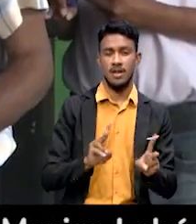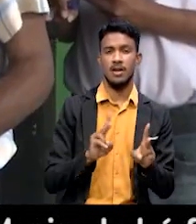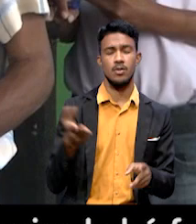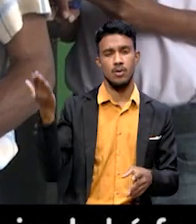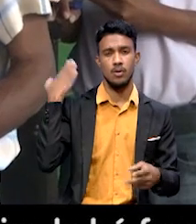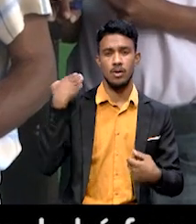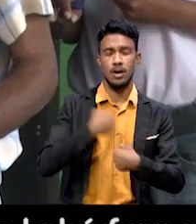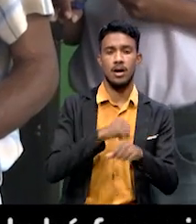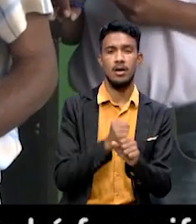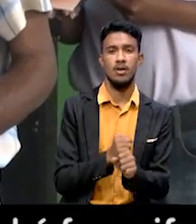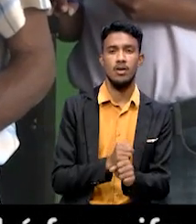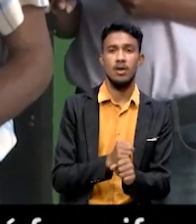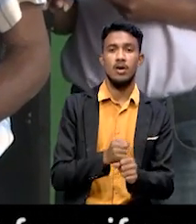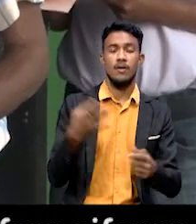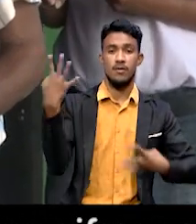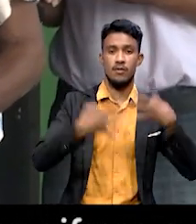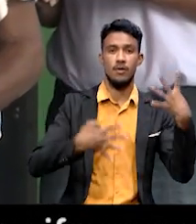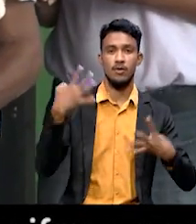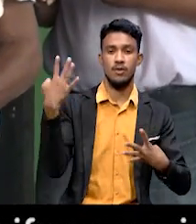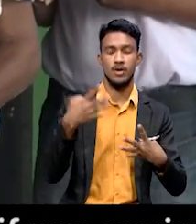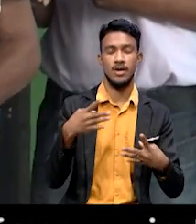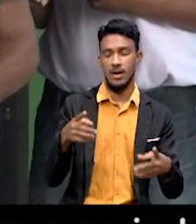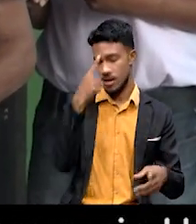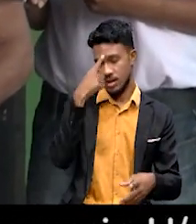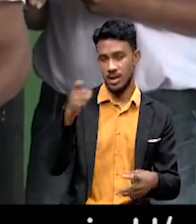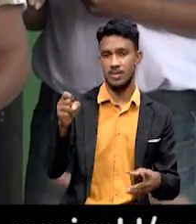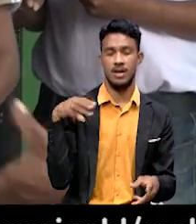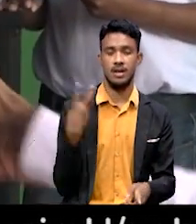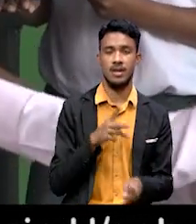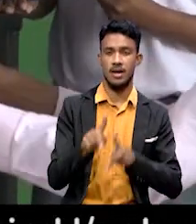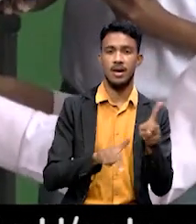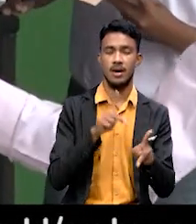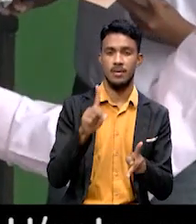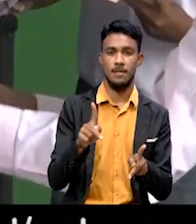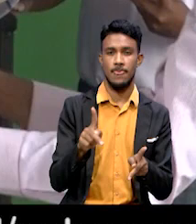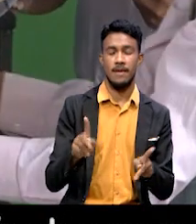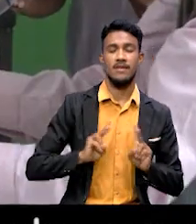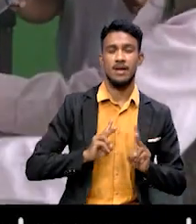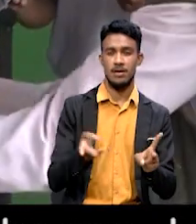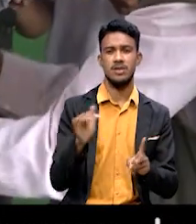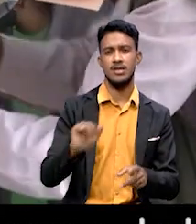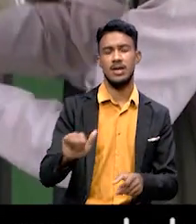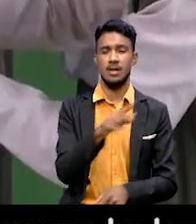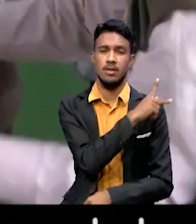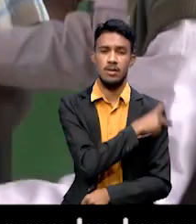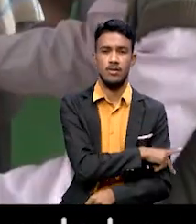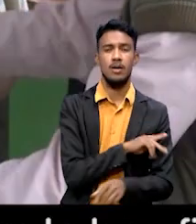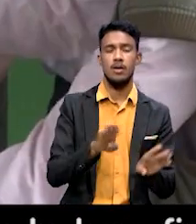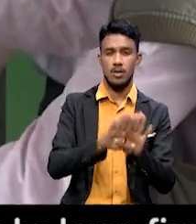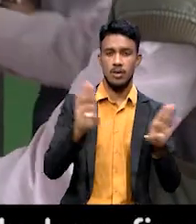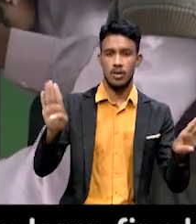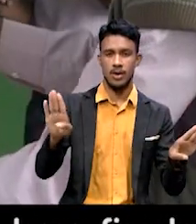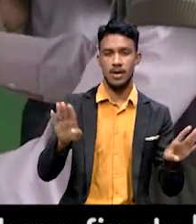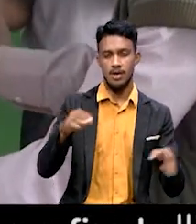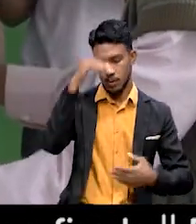ita ne povo ne kala los badet veterano sira mas vamos ita ne povo sirene ben oan sira u ne be hetan moras